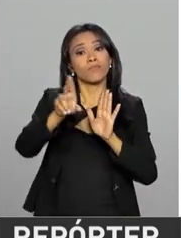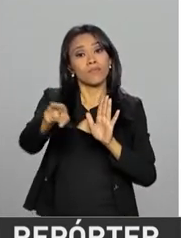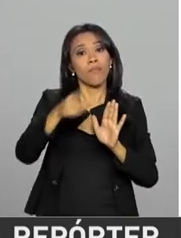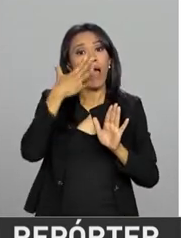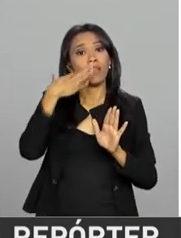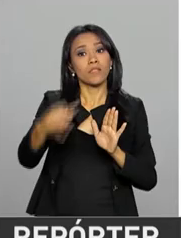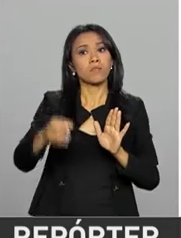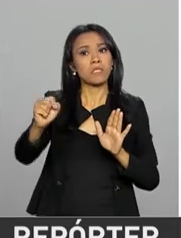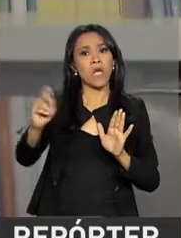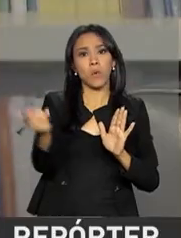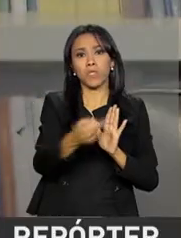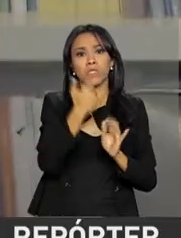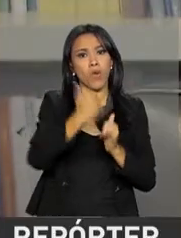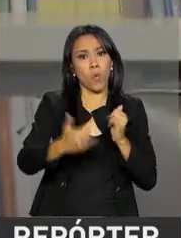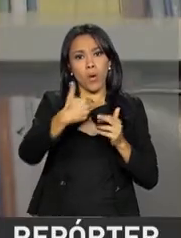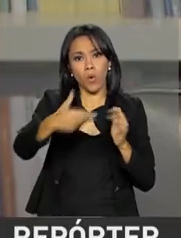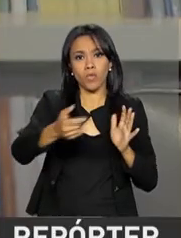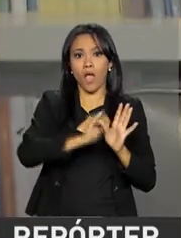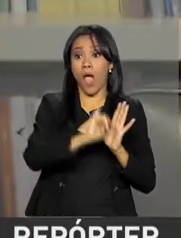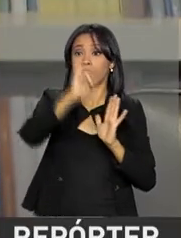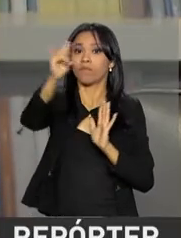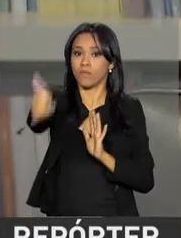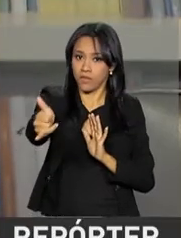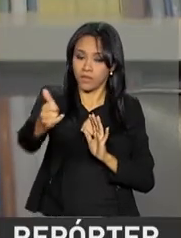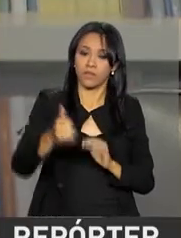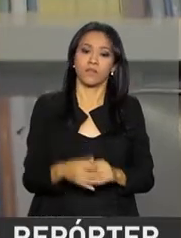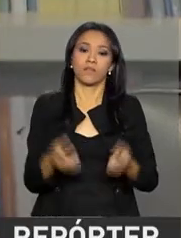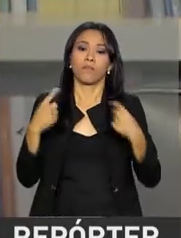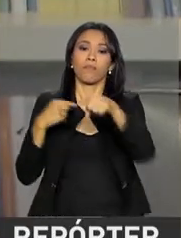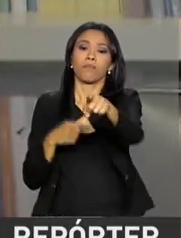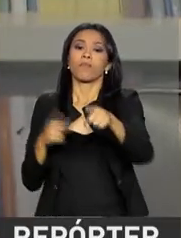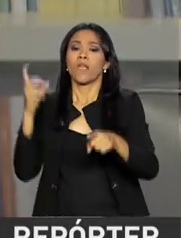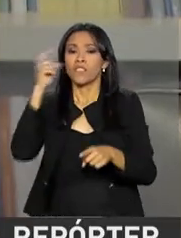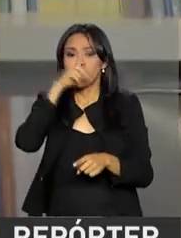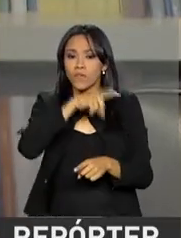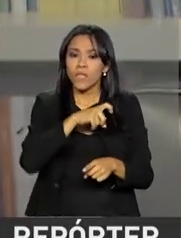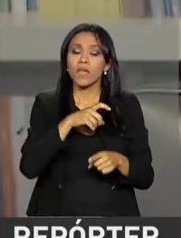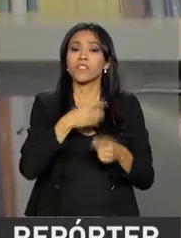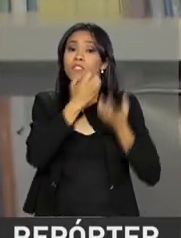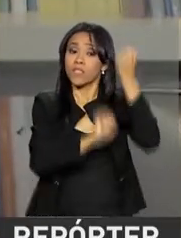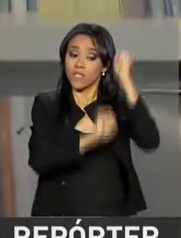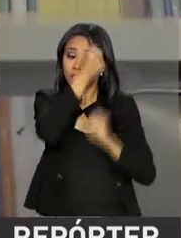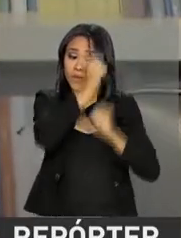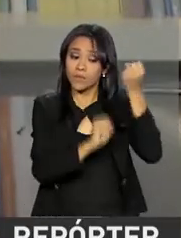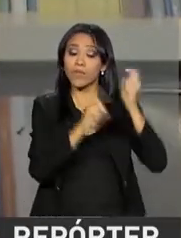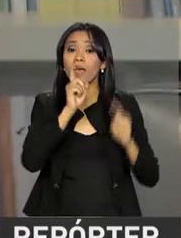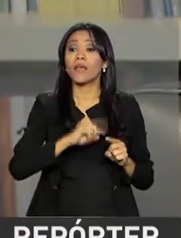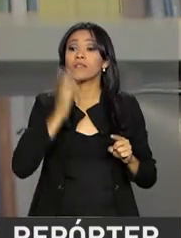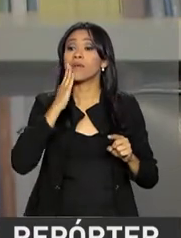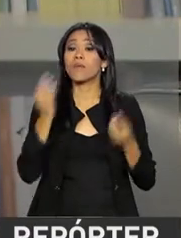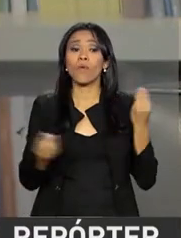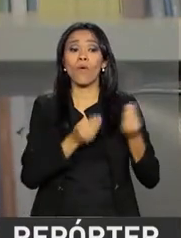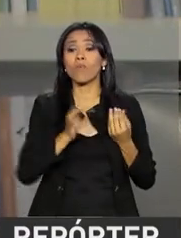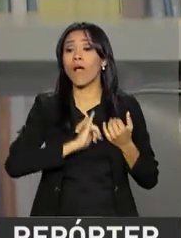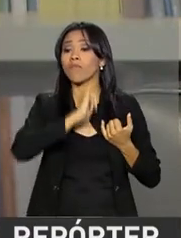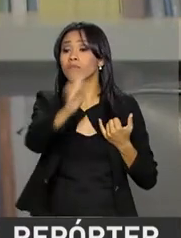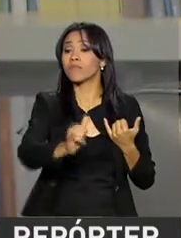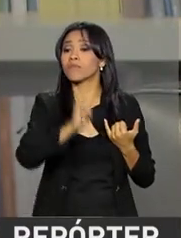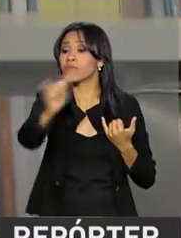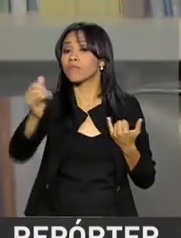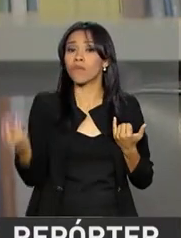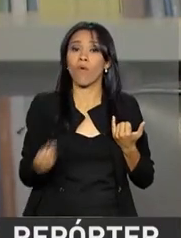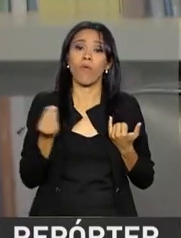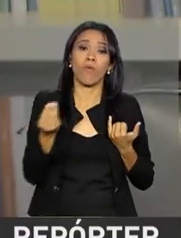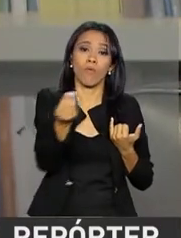alertas de que com a grande dificuldade dos fornecedores é conseguirem chegar a esses consumidores então é mais